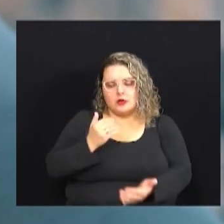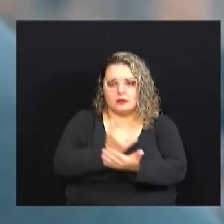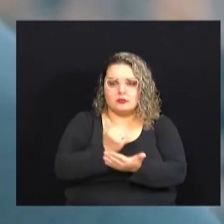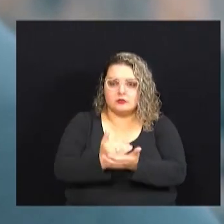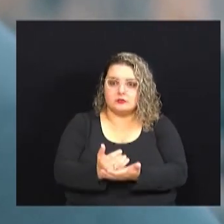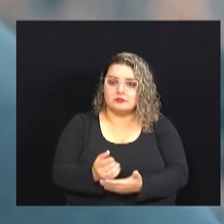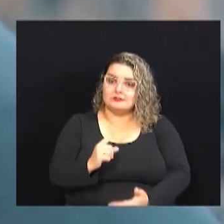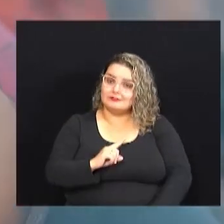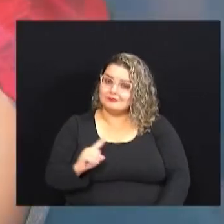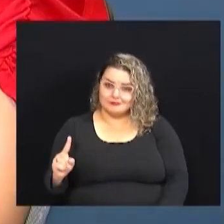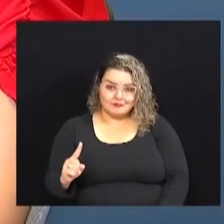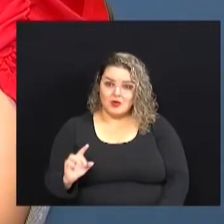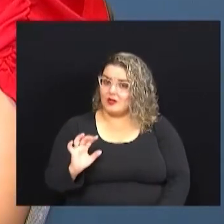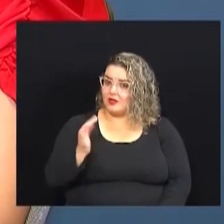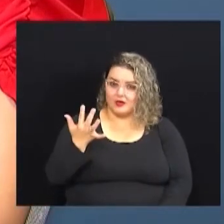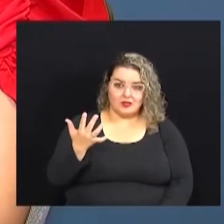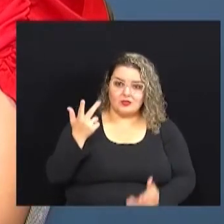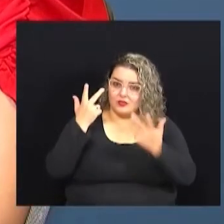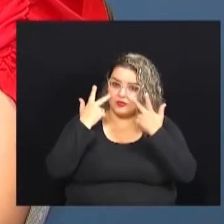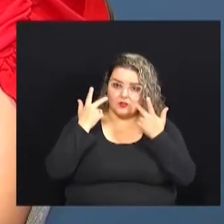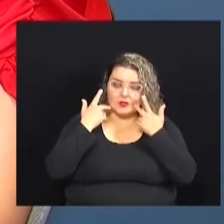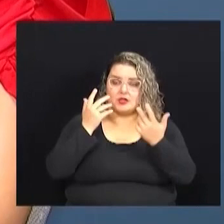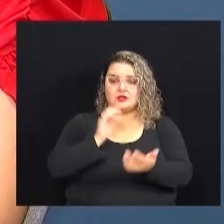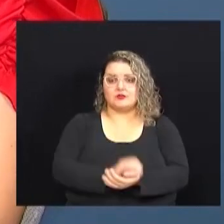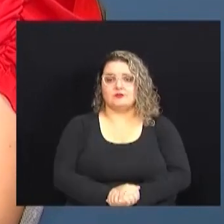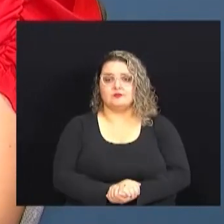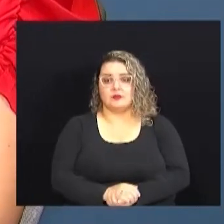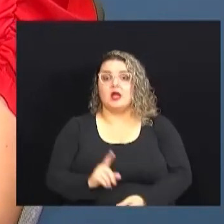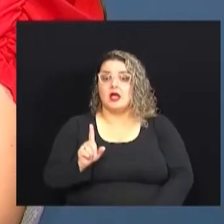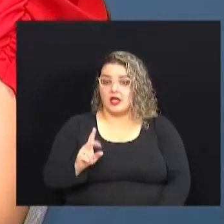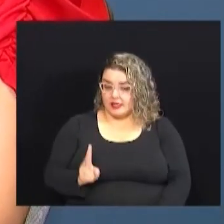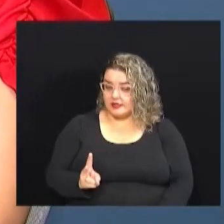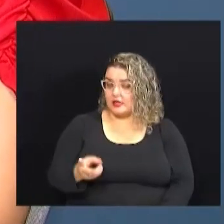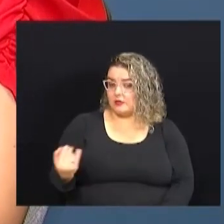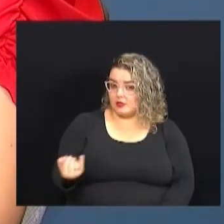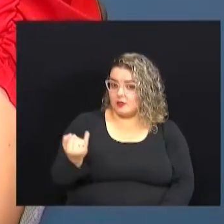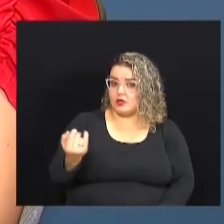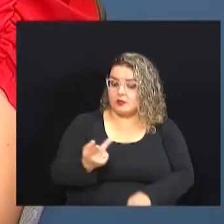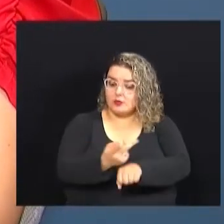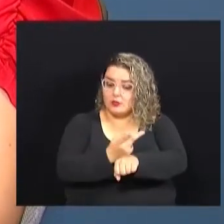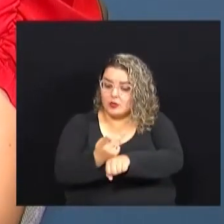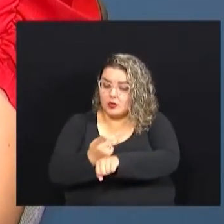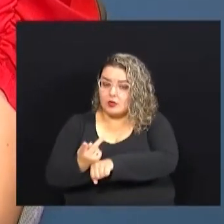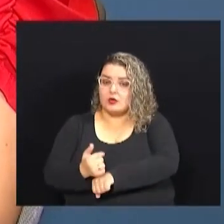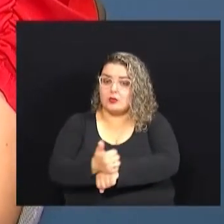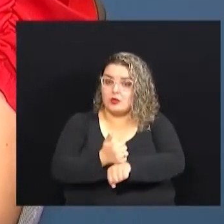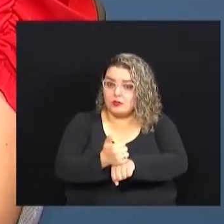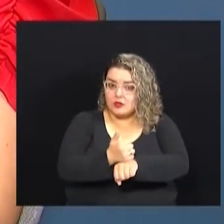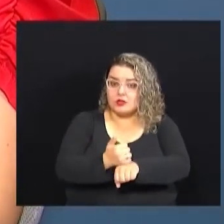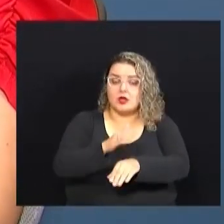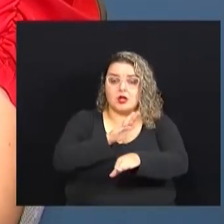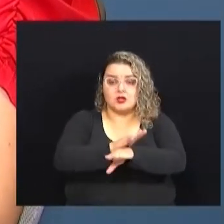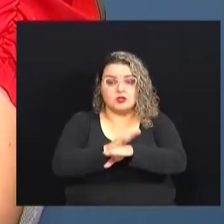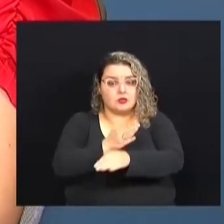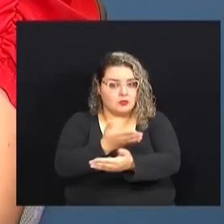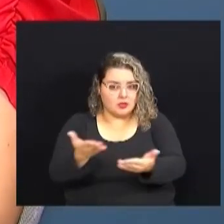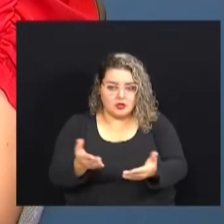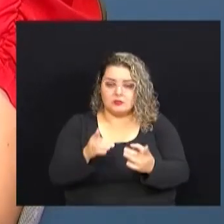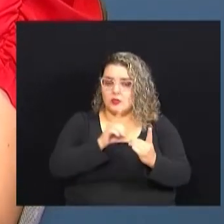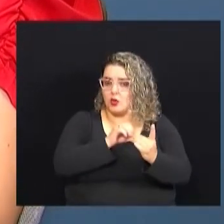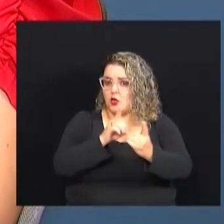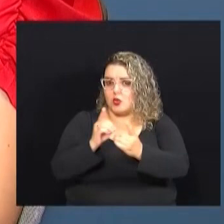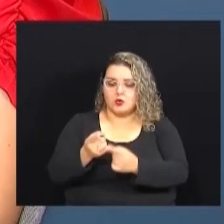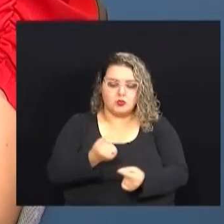de crédito normalmente não é o que acontece normalmente. É sempre importante buscar profissionais que possam ajudar vocês,